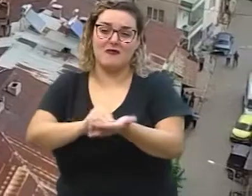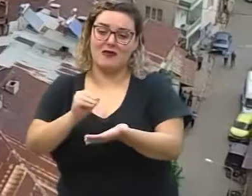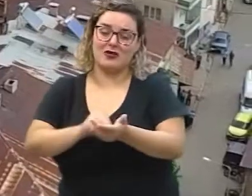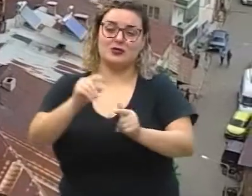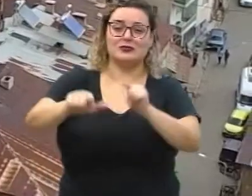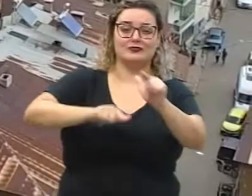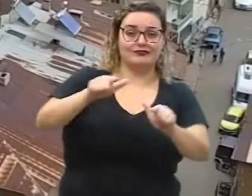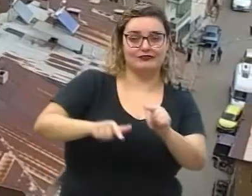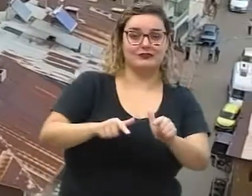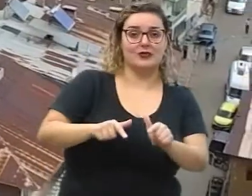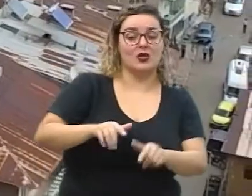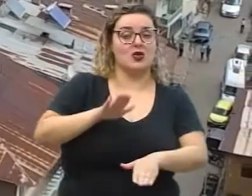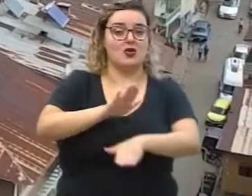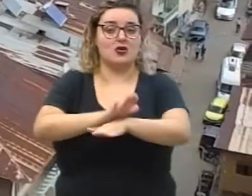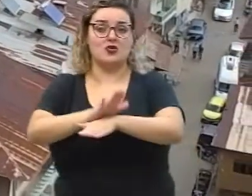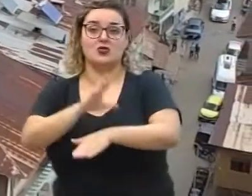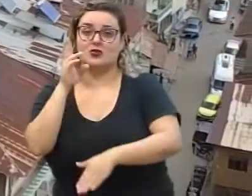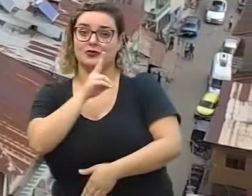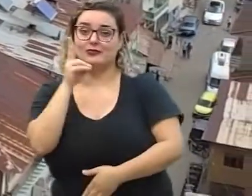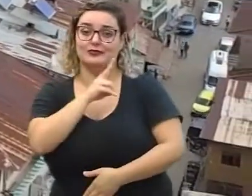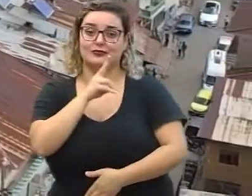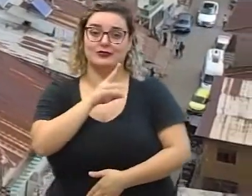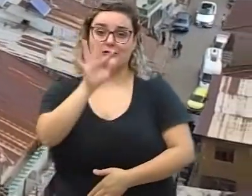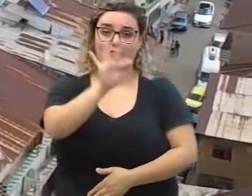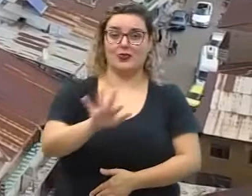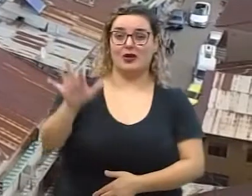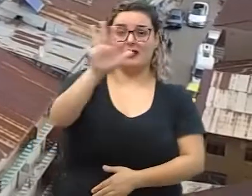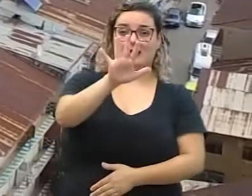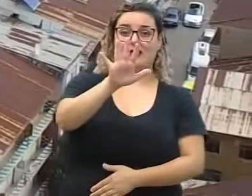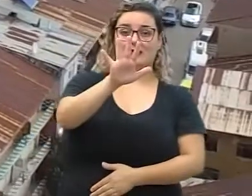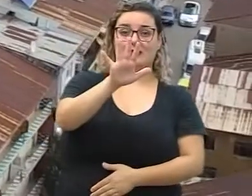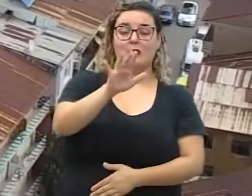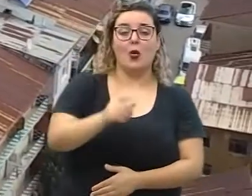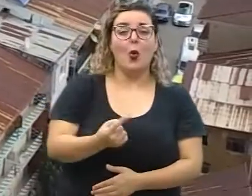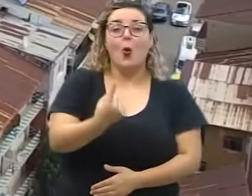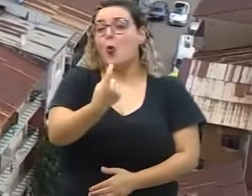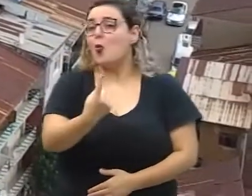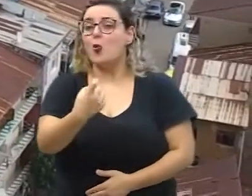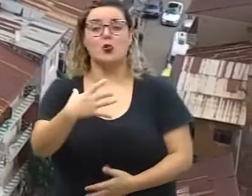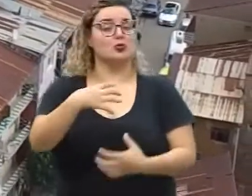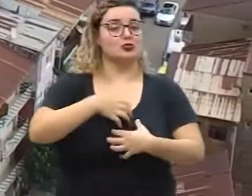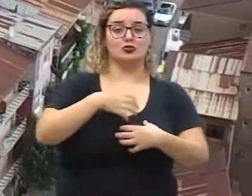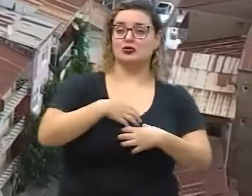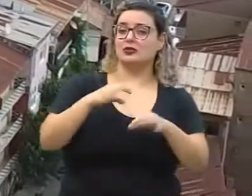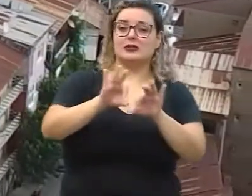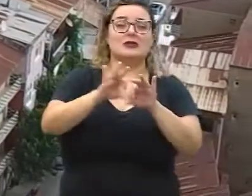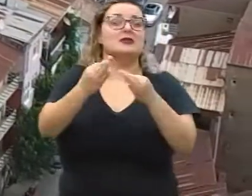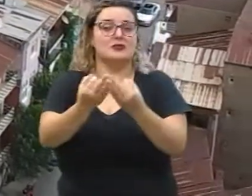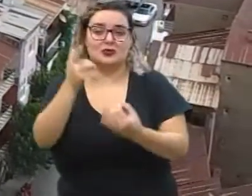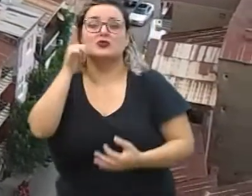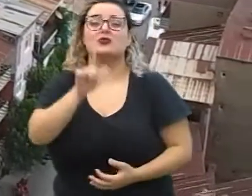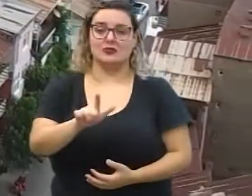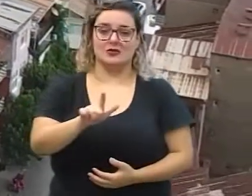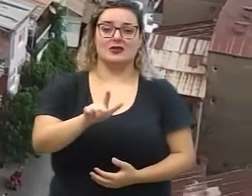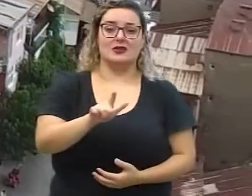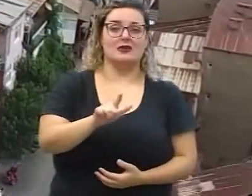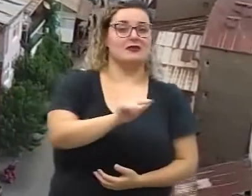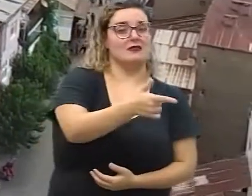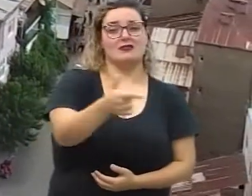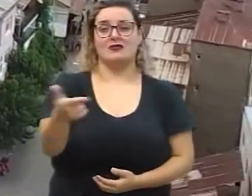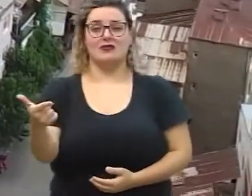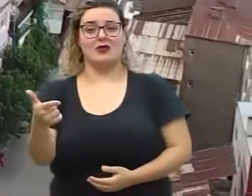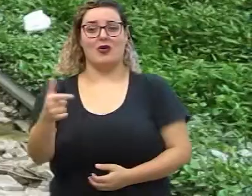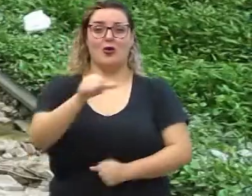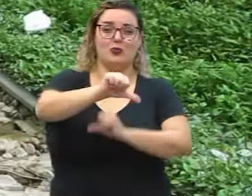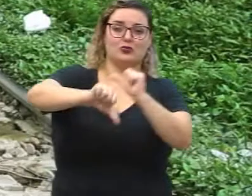bateu à porta e o auxílio emergencial do governo federal foi, em muitos casos, o único recurso das famílias a não cair em